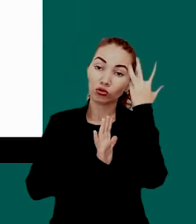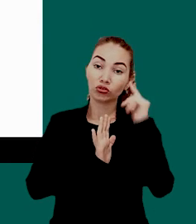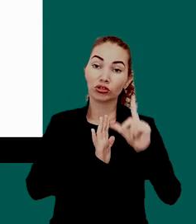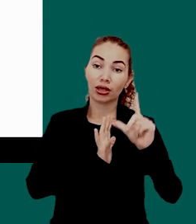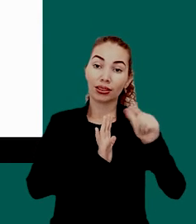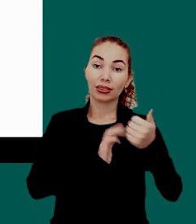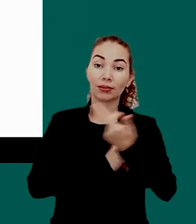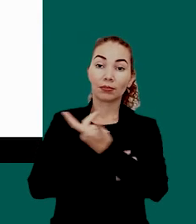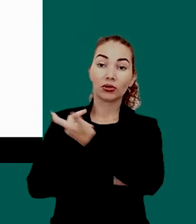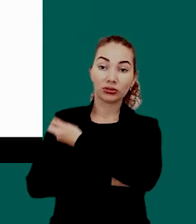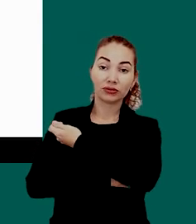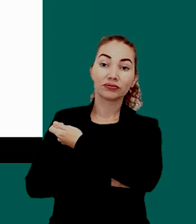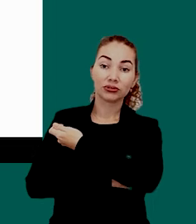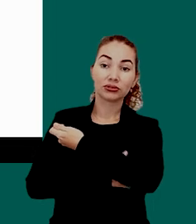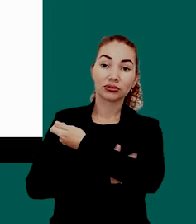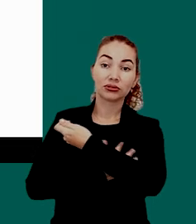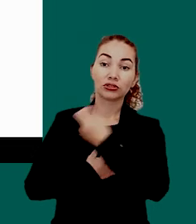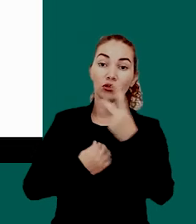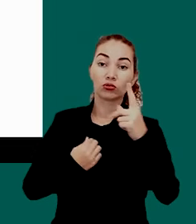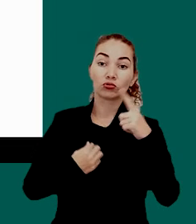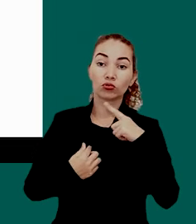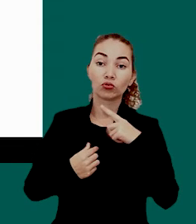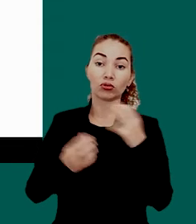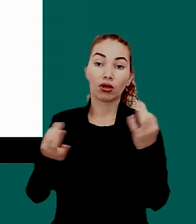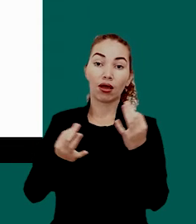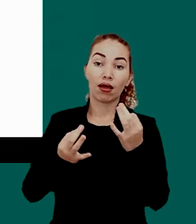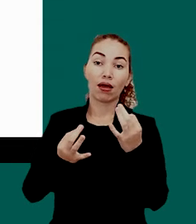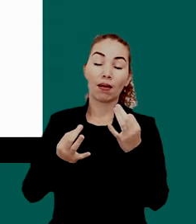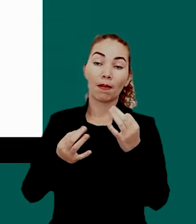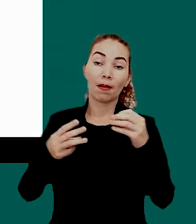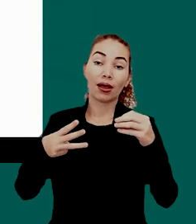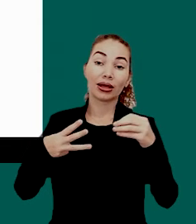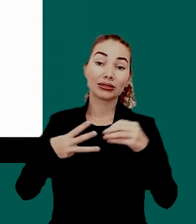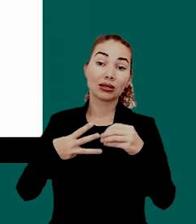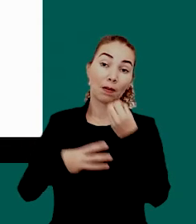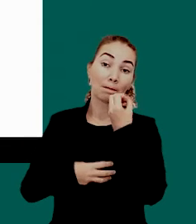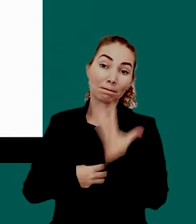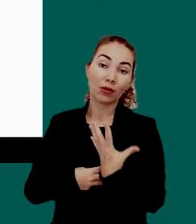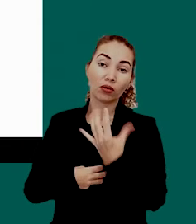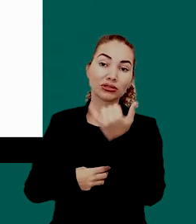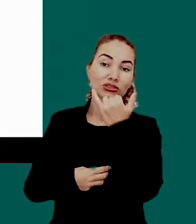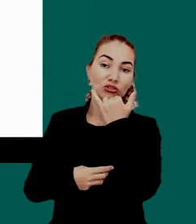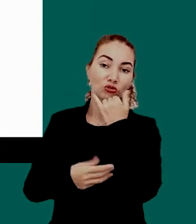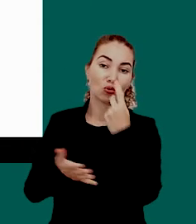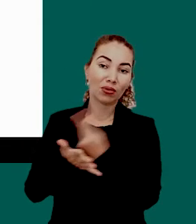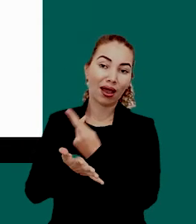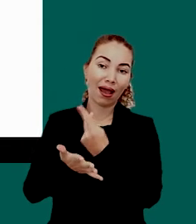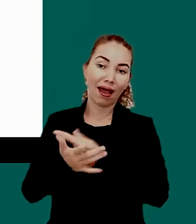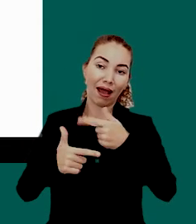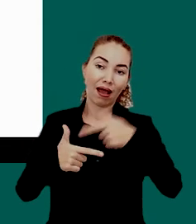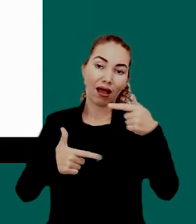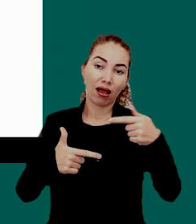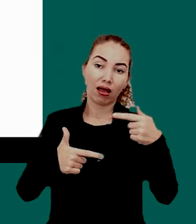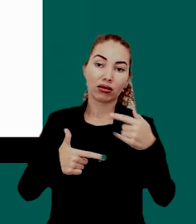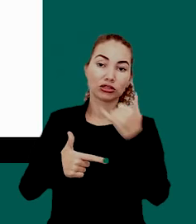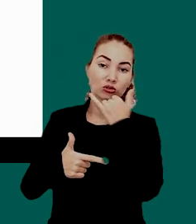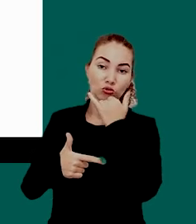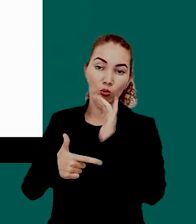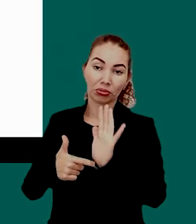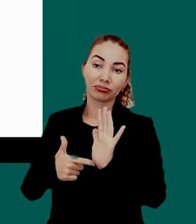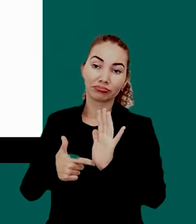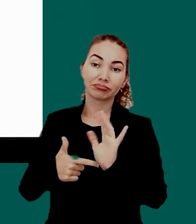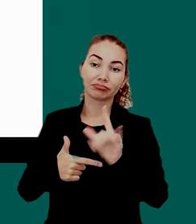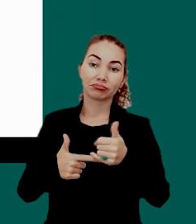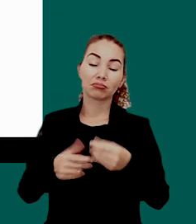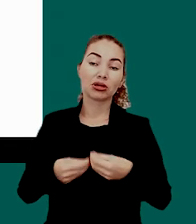depois da aplicação da vacina, você tem uma eficácia celular muito boa, tá? Desculpem aí que desconfigurou alguma coisa aqui no meu computador, mas eu